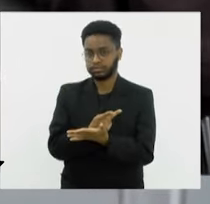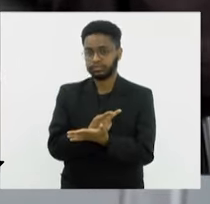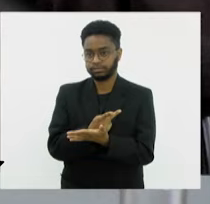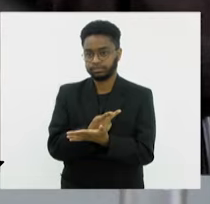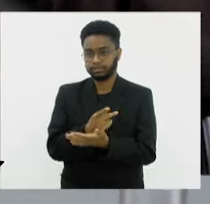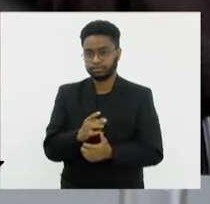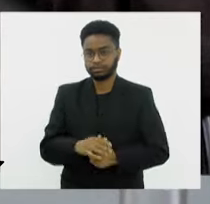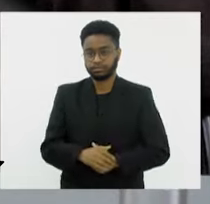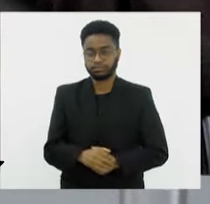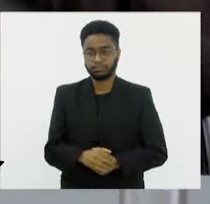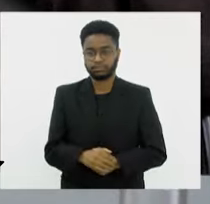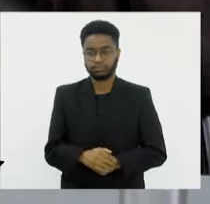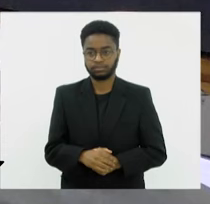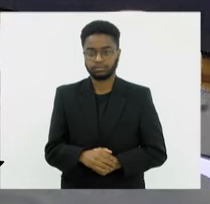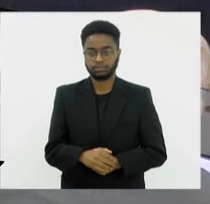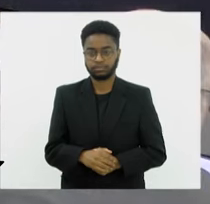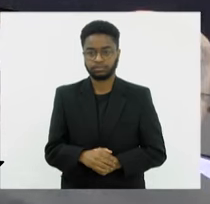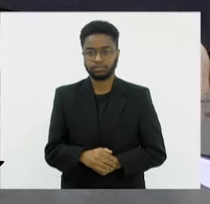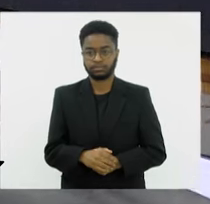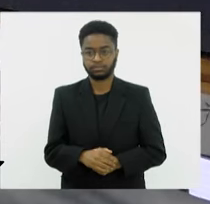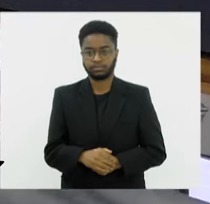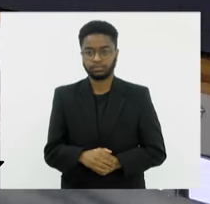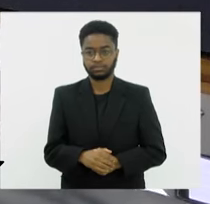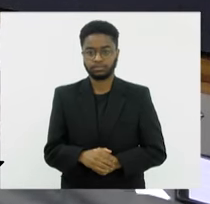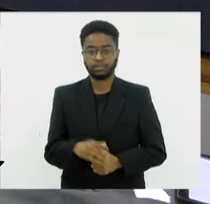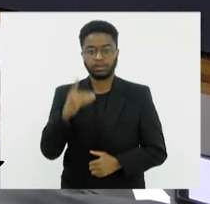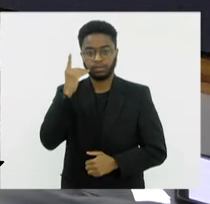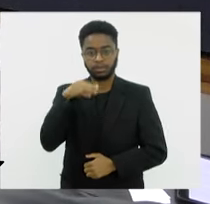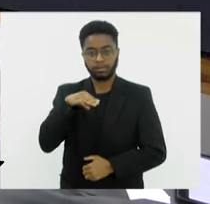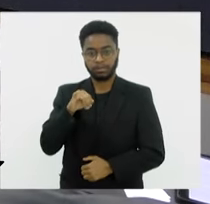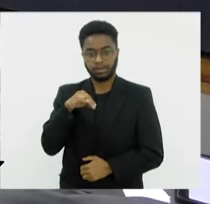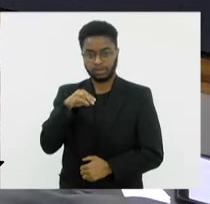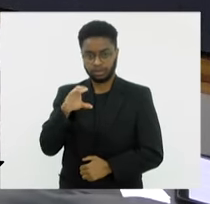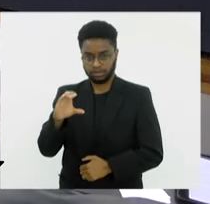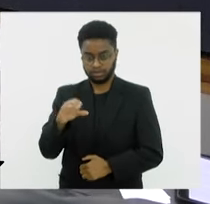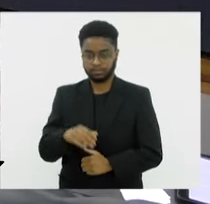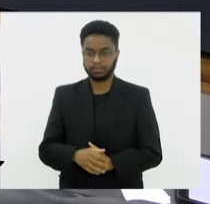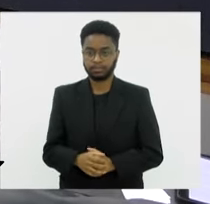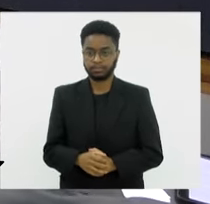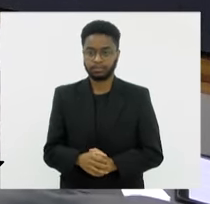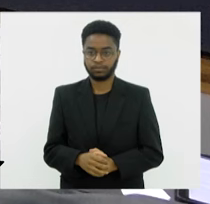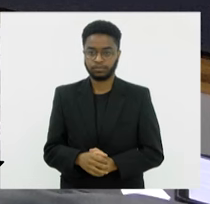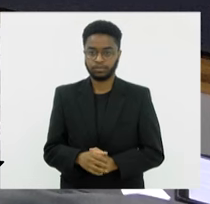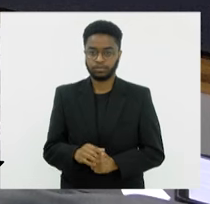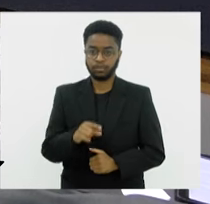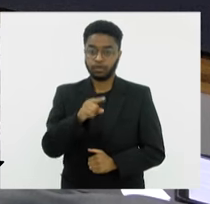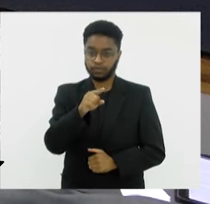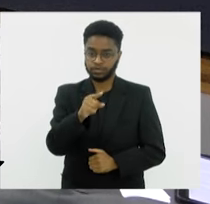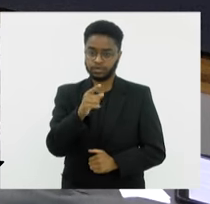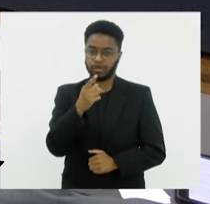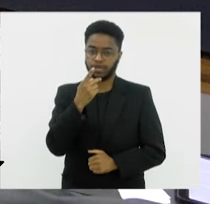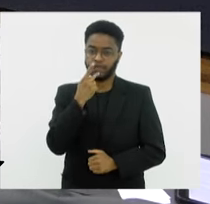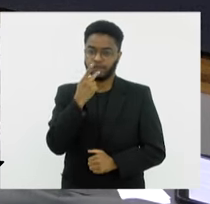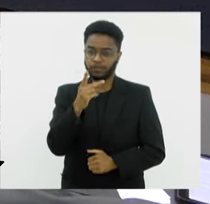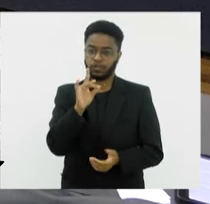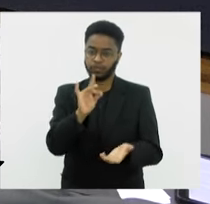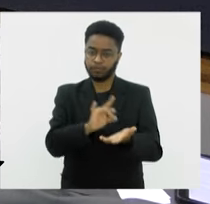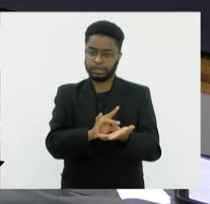Presidente. Deputado Carlos Mink. Vossa Excelência foi sincericida